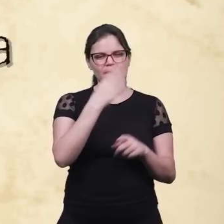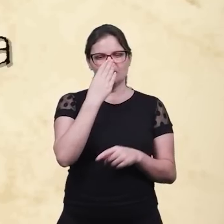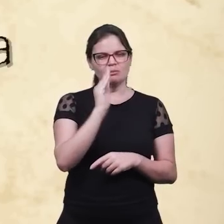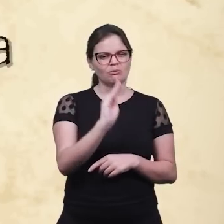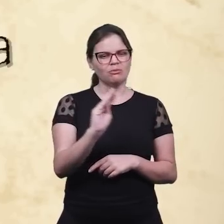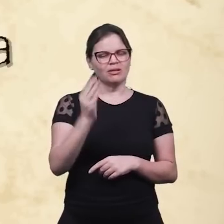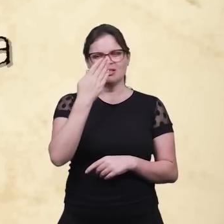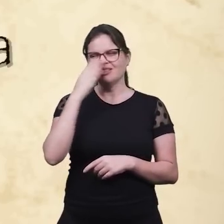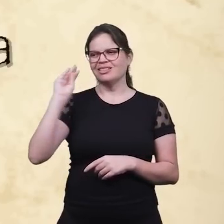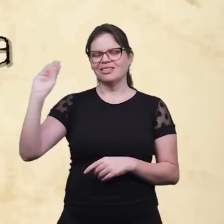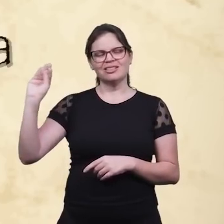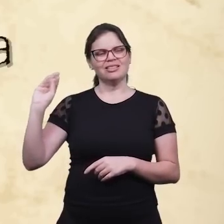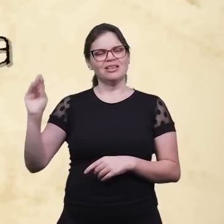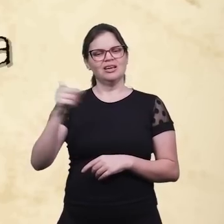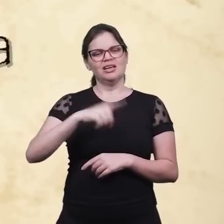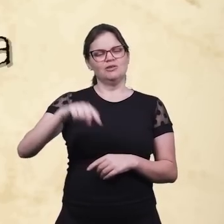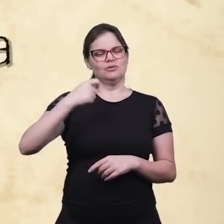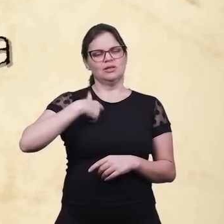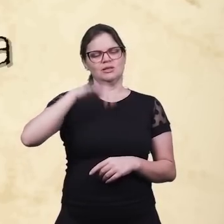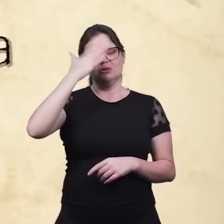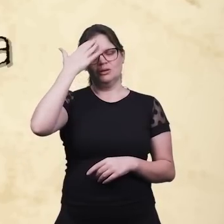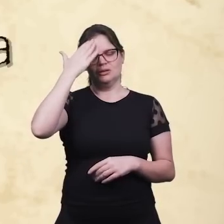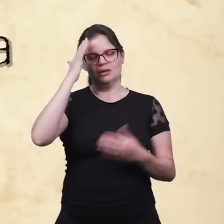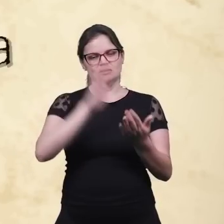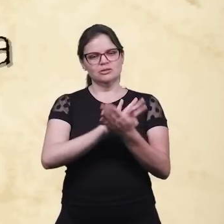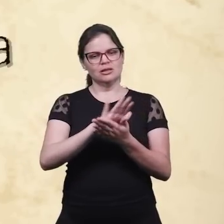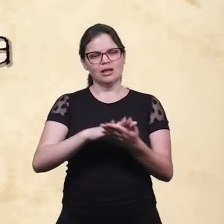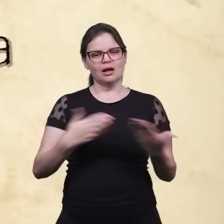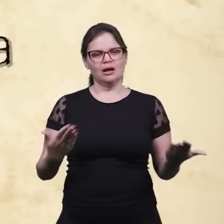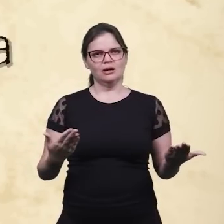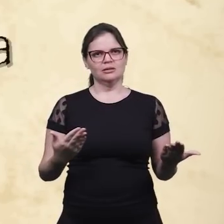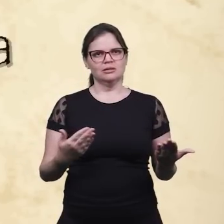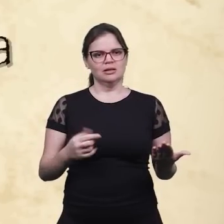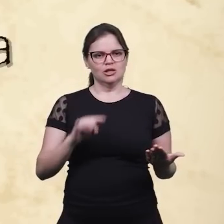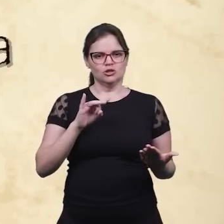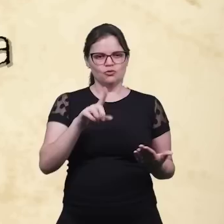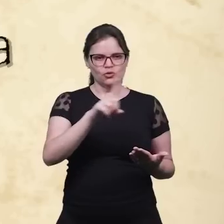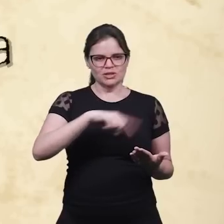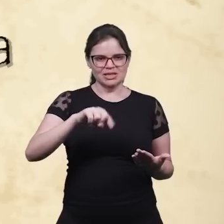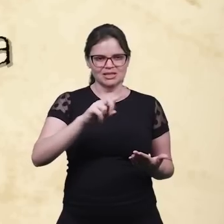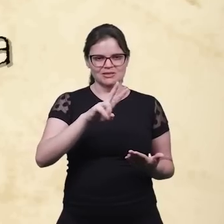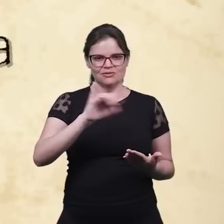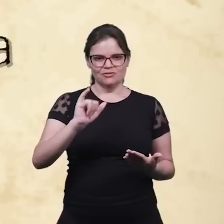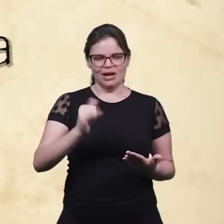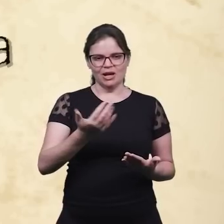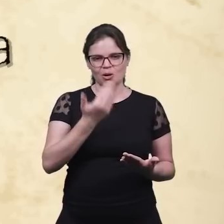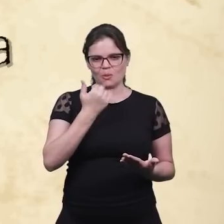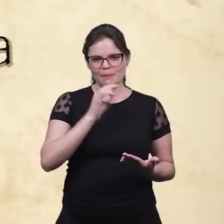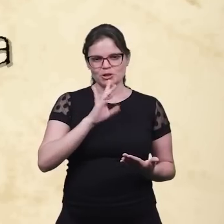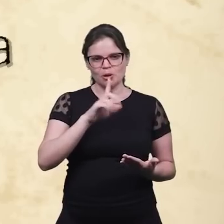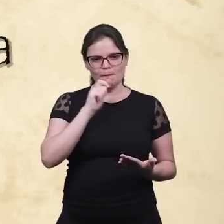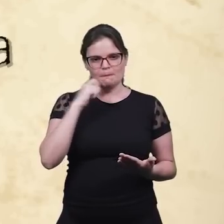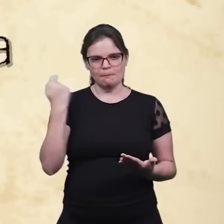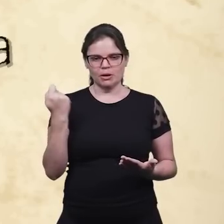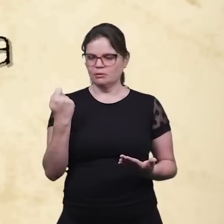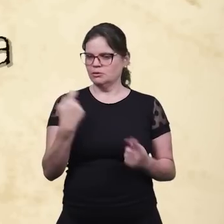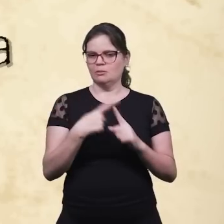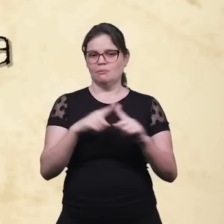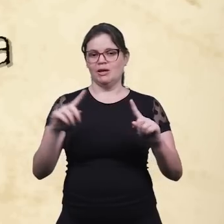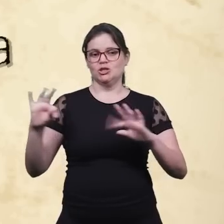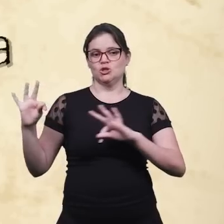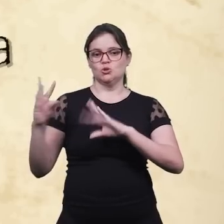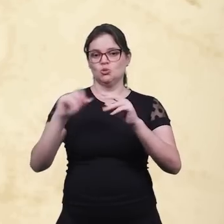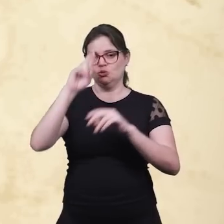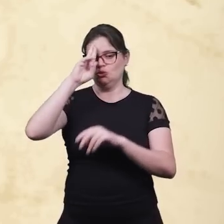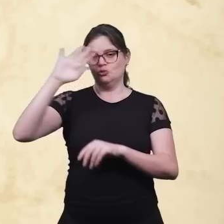dar a entender que o homem não viverá só de pão, mas de tudo que sai da boca do Senhor